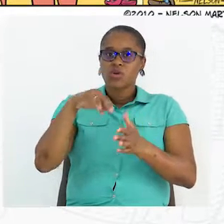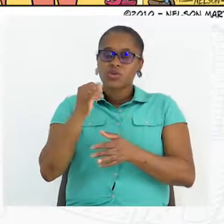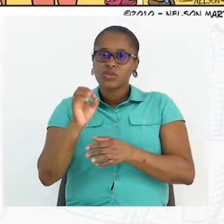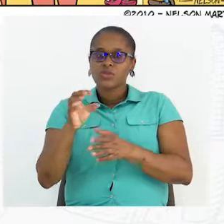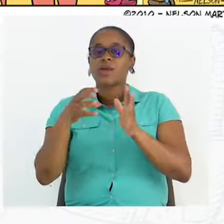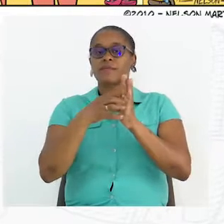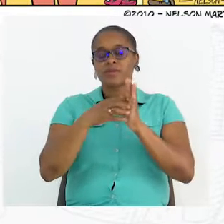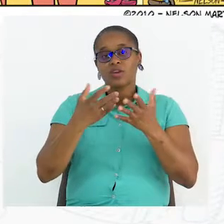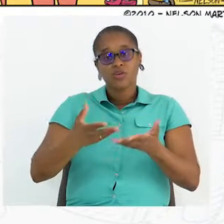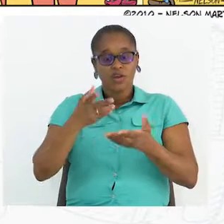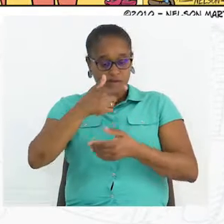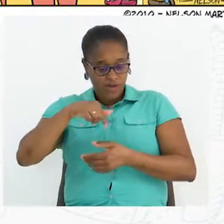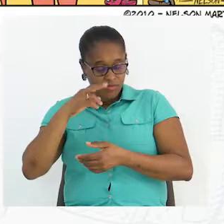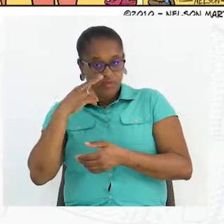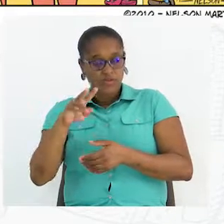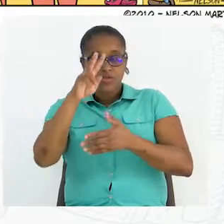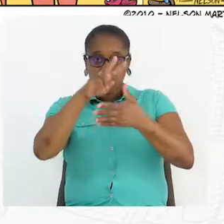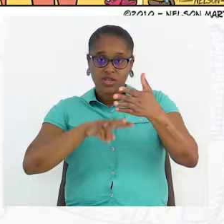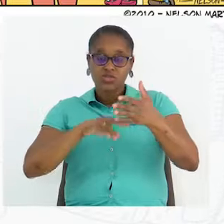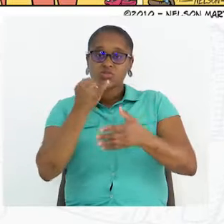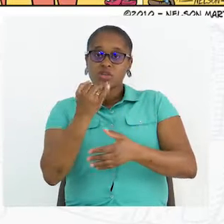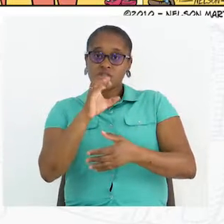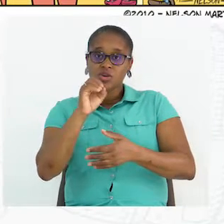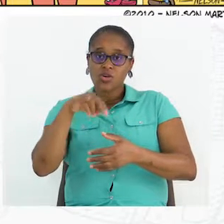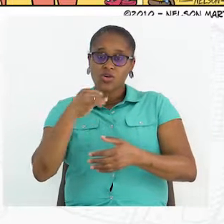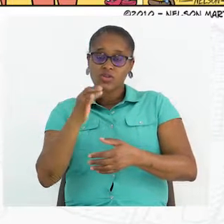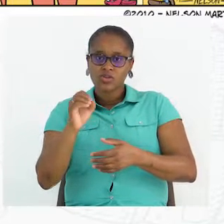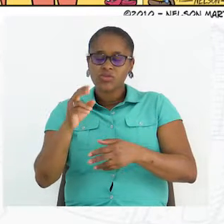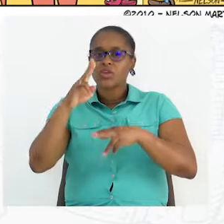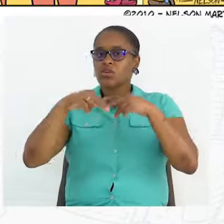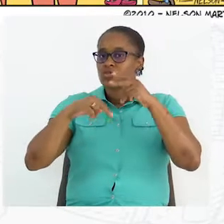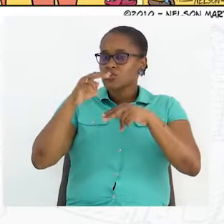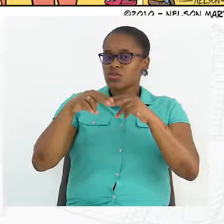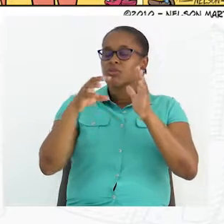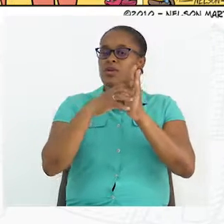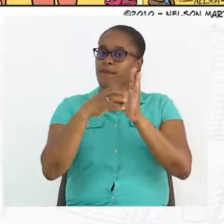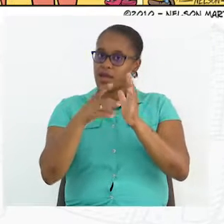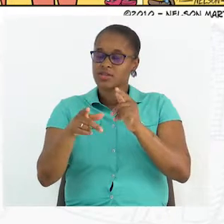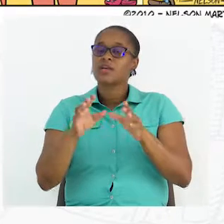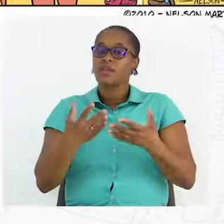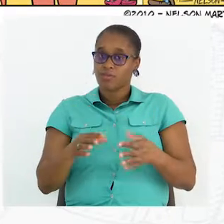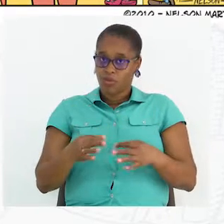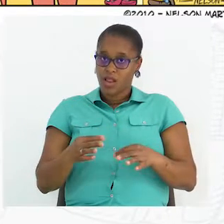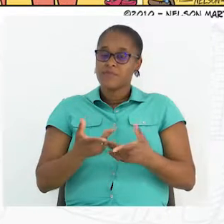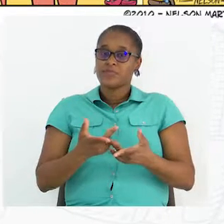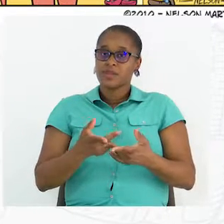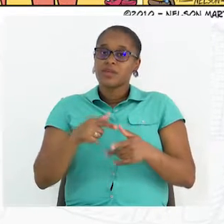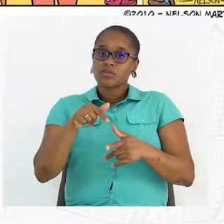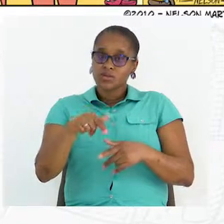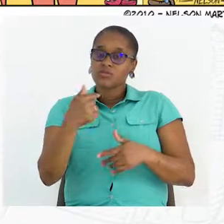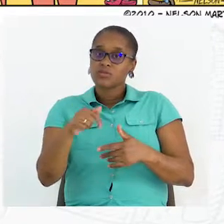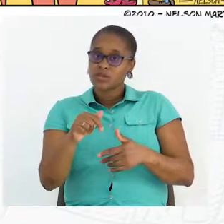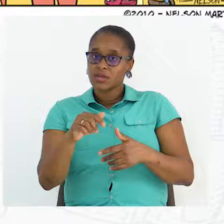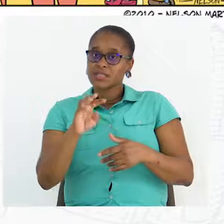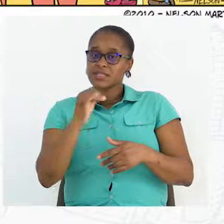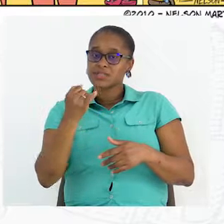vamos ver o texto icônico. O texto icônico é constituído por imagens, naturalmente, signos